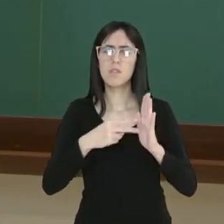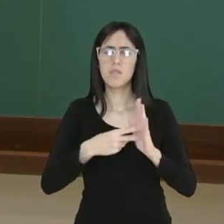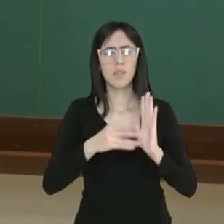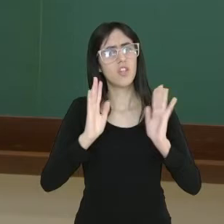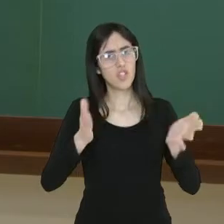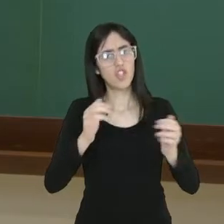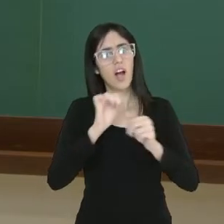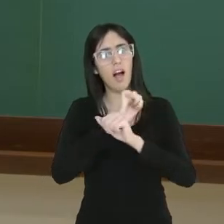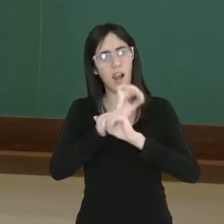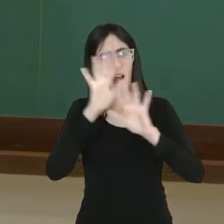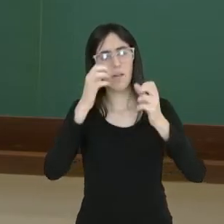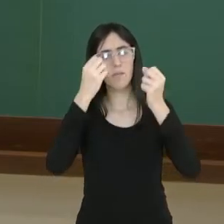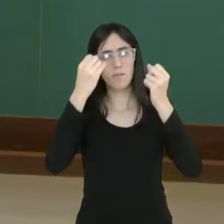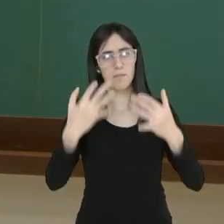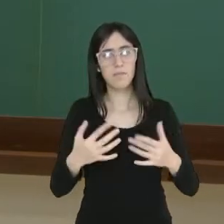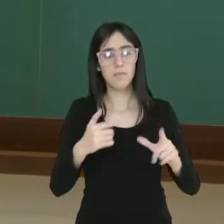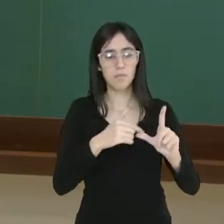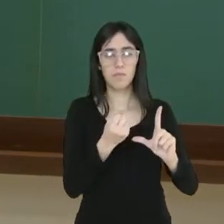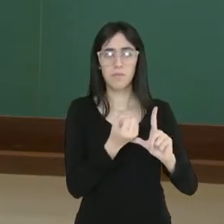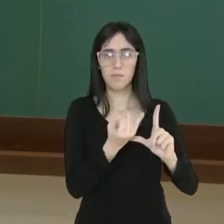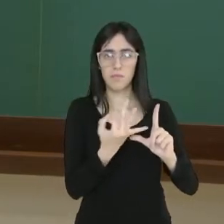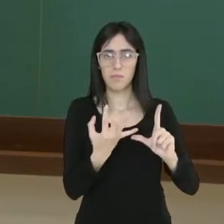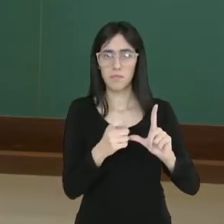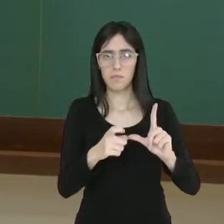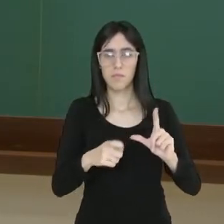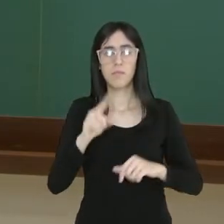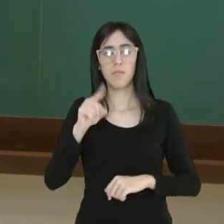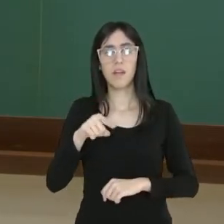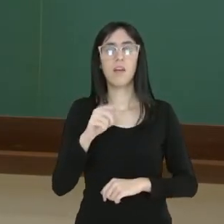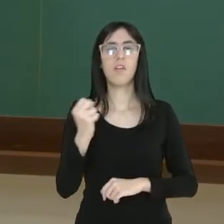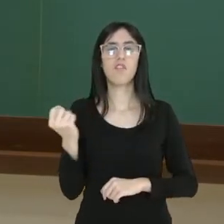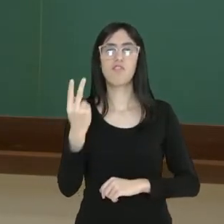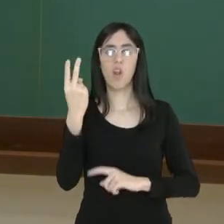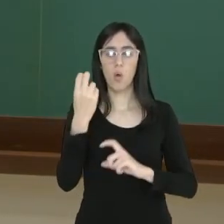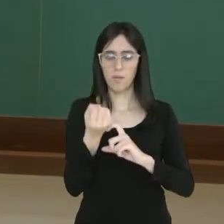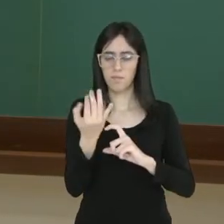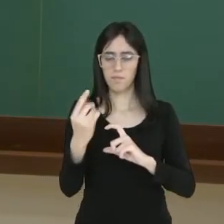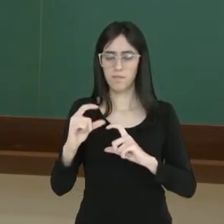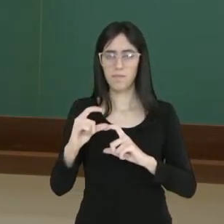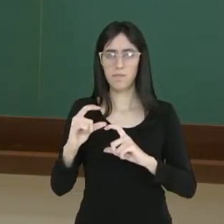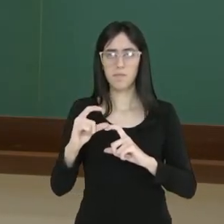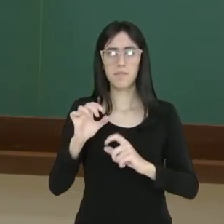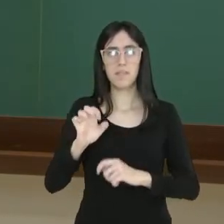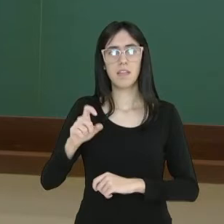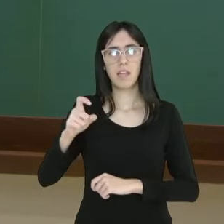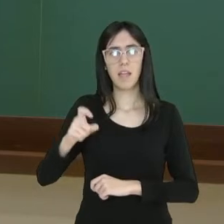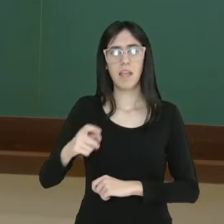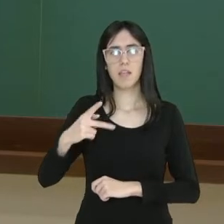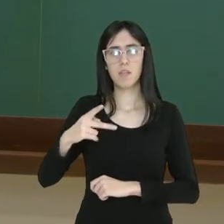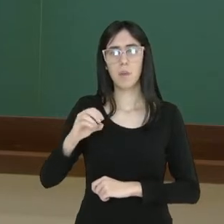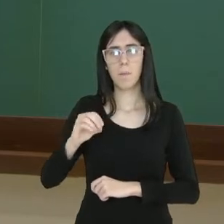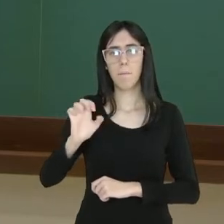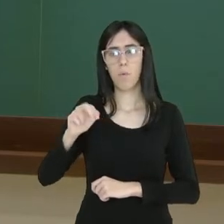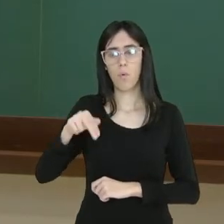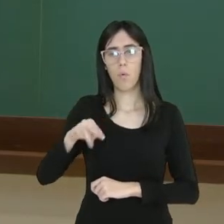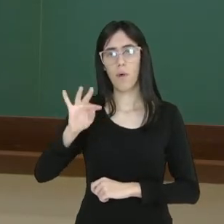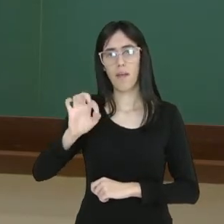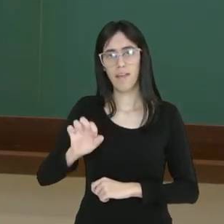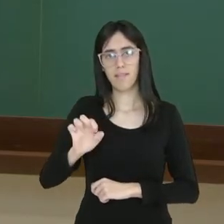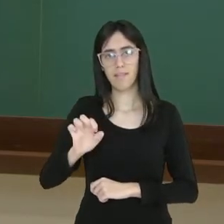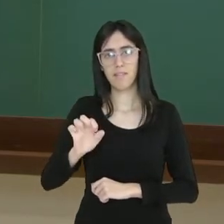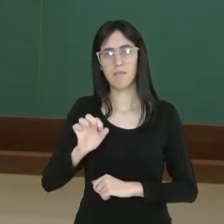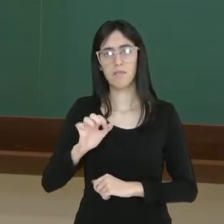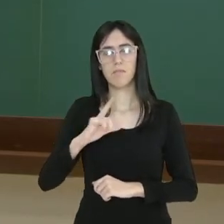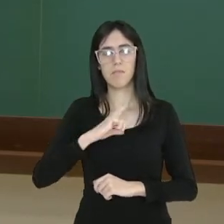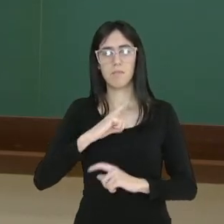pessoal? Logaritmo é o expoente, né? Logaritmo é o expoente ao qual a minha base